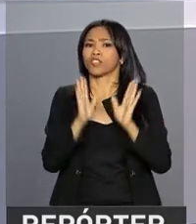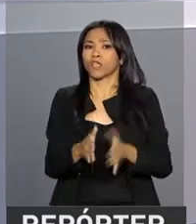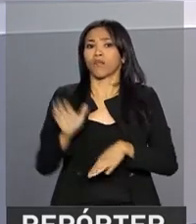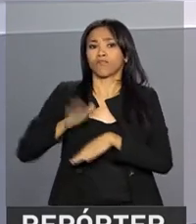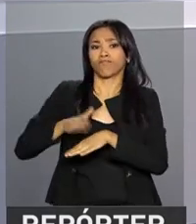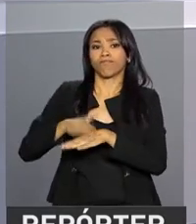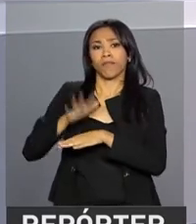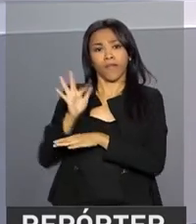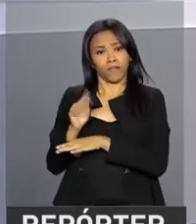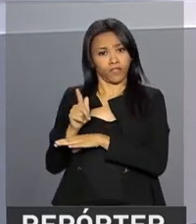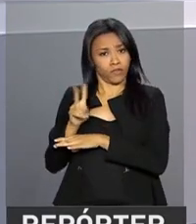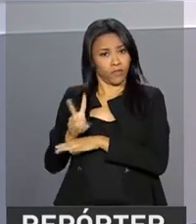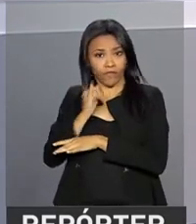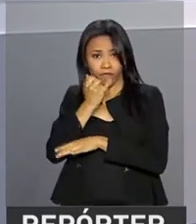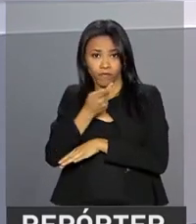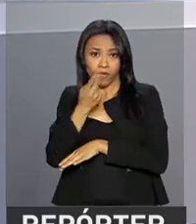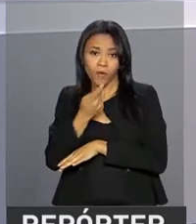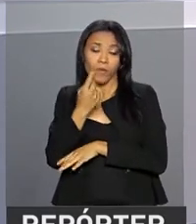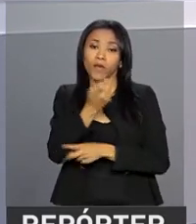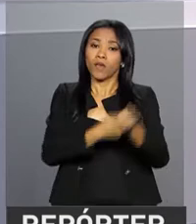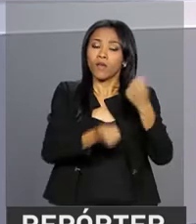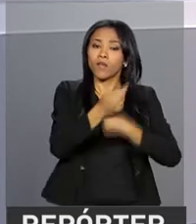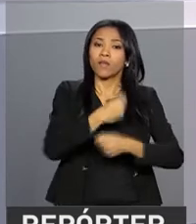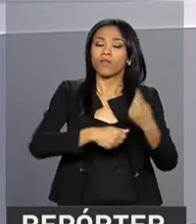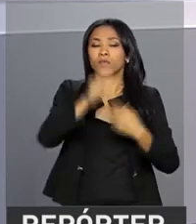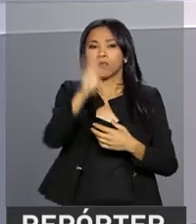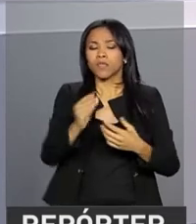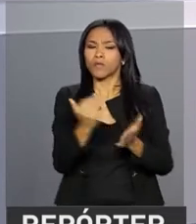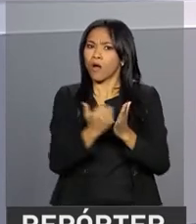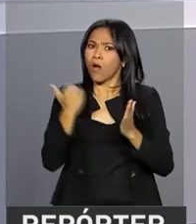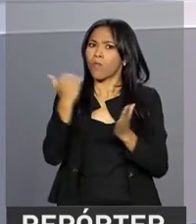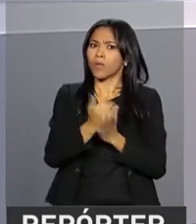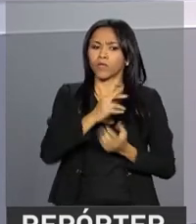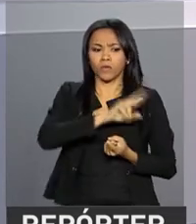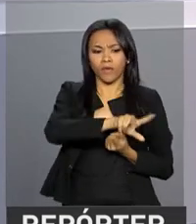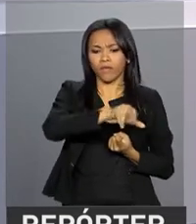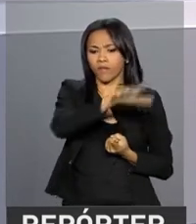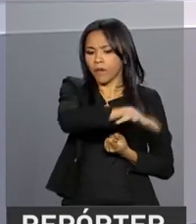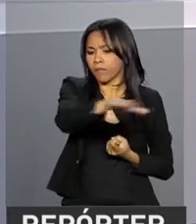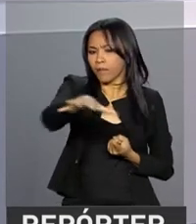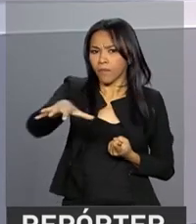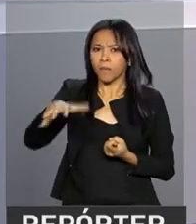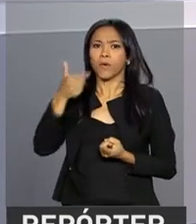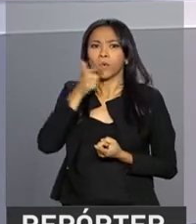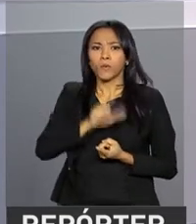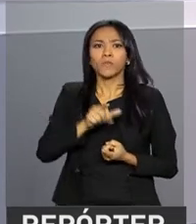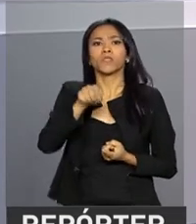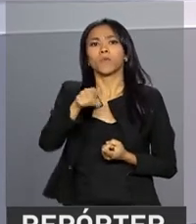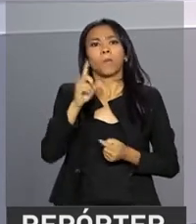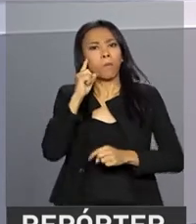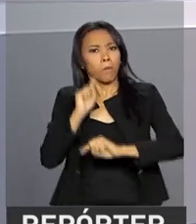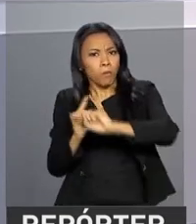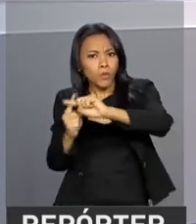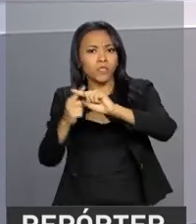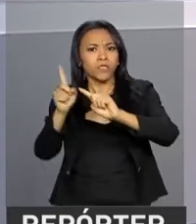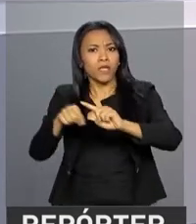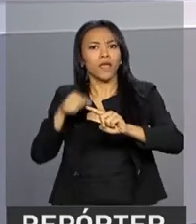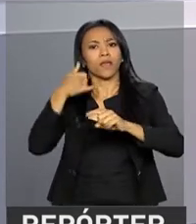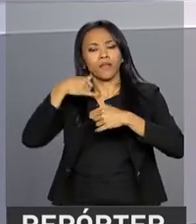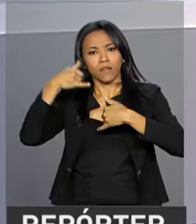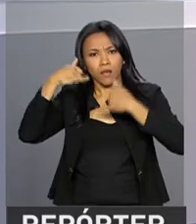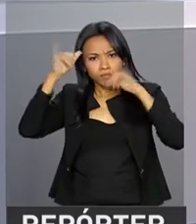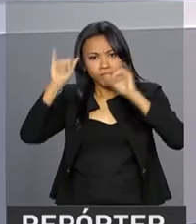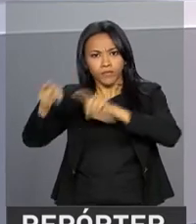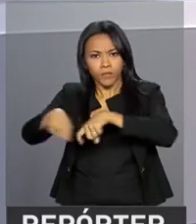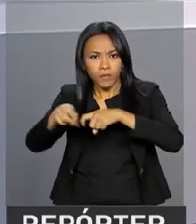a economia brasileira apresentou crescimento em todas as bases de comparação os destaques positivos fizeram da agropecuária